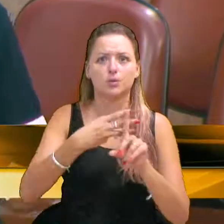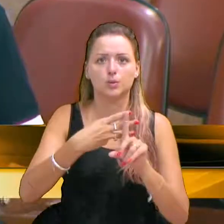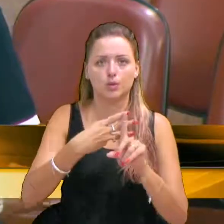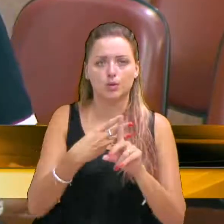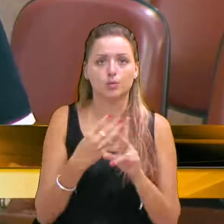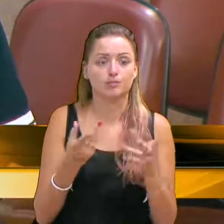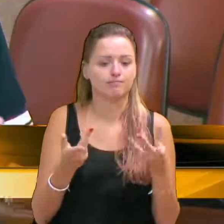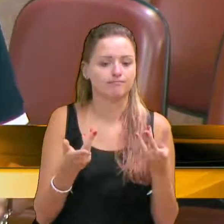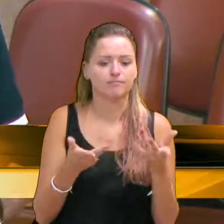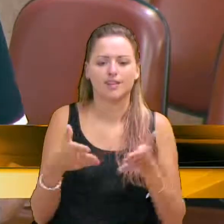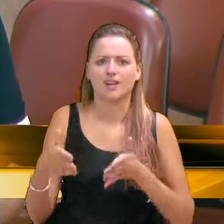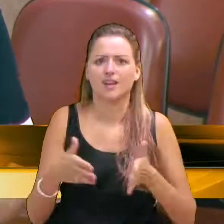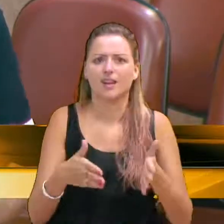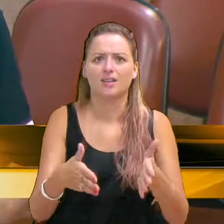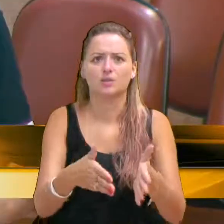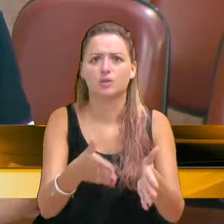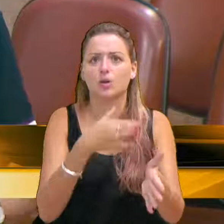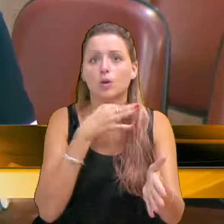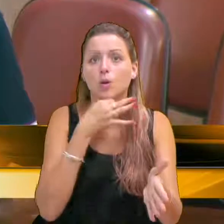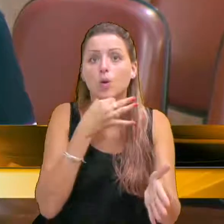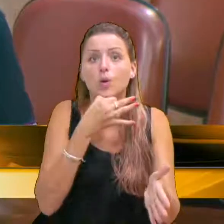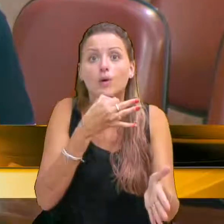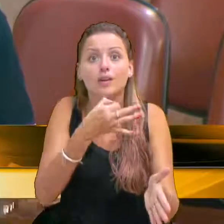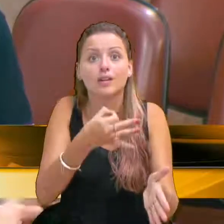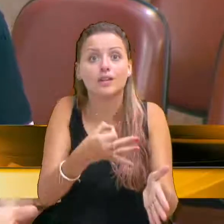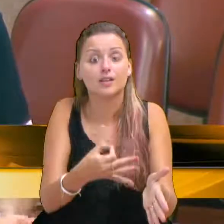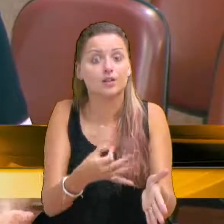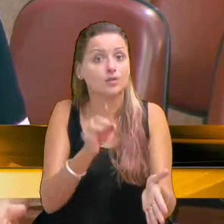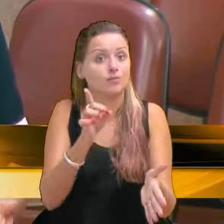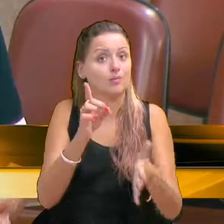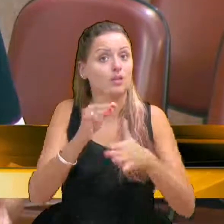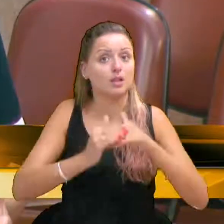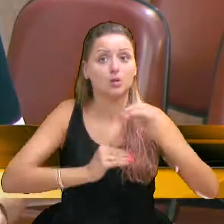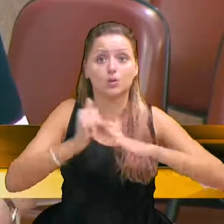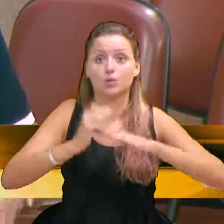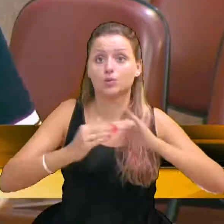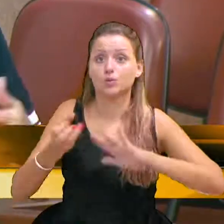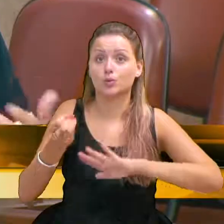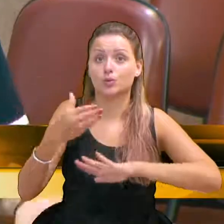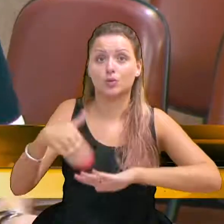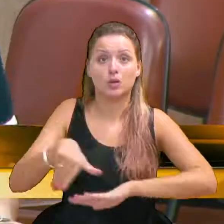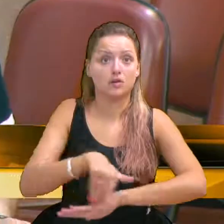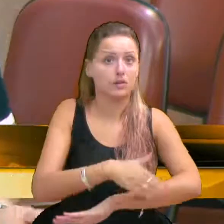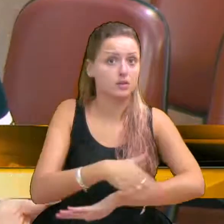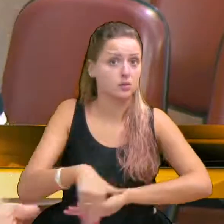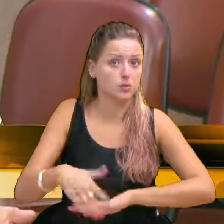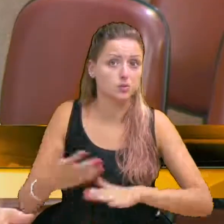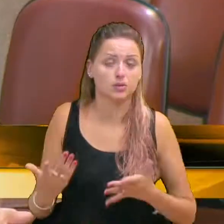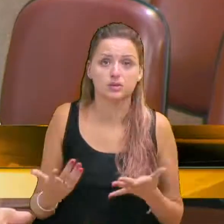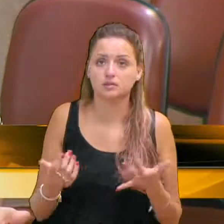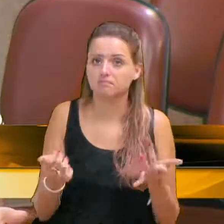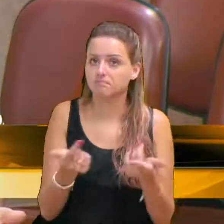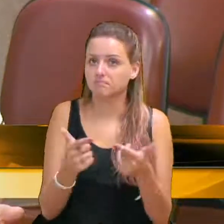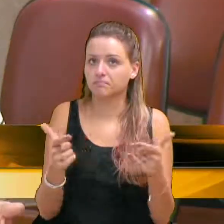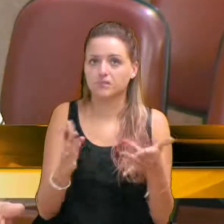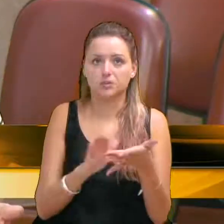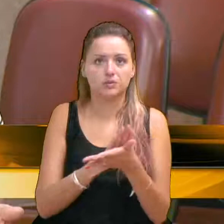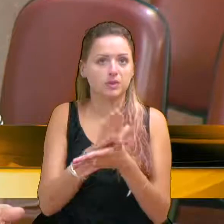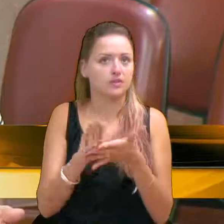as rodovias em péssimas condições, não se construiu novas rodovias, não se criou